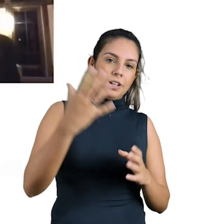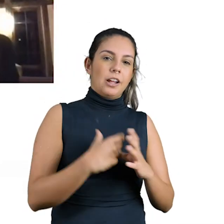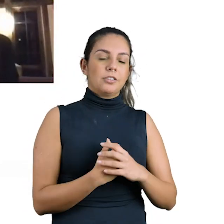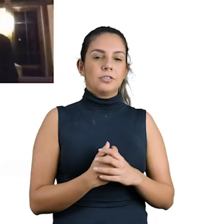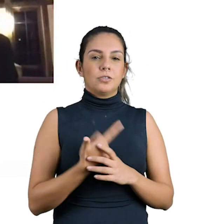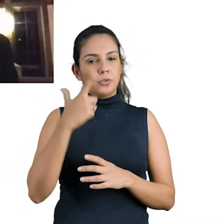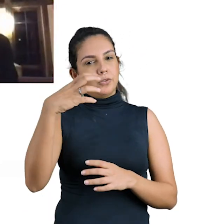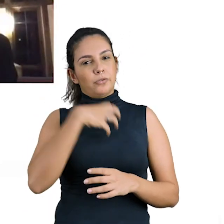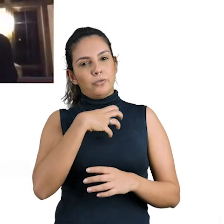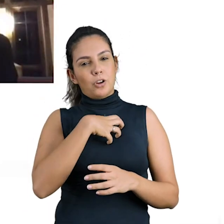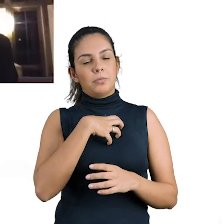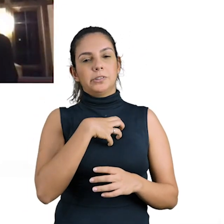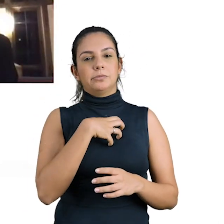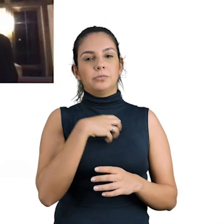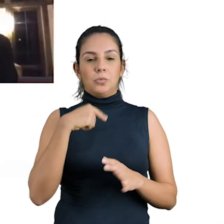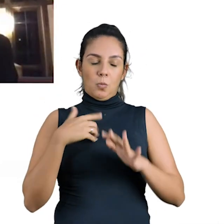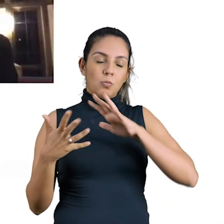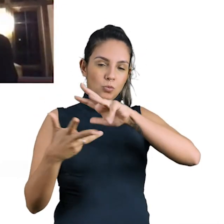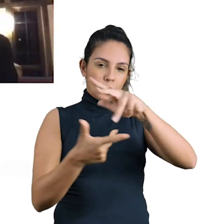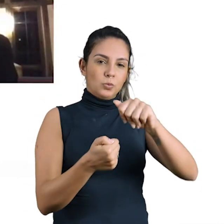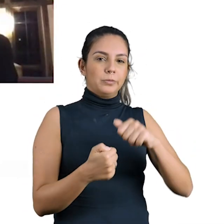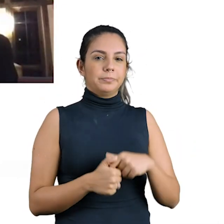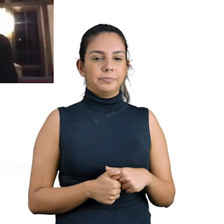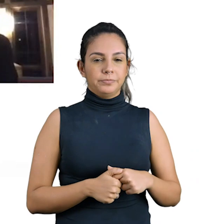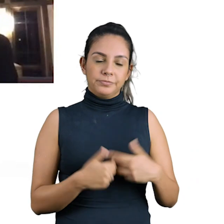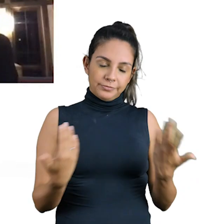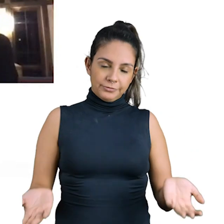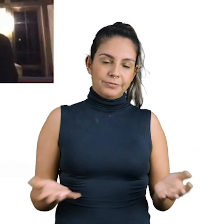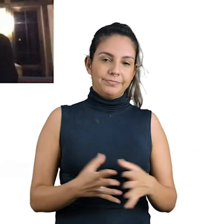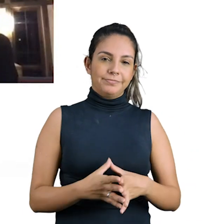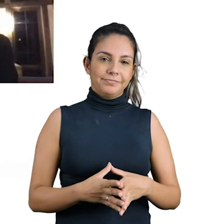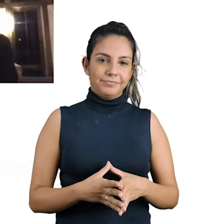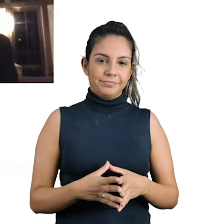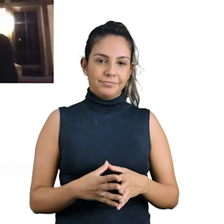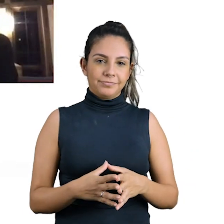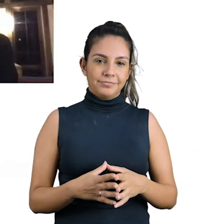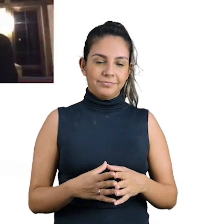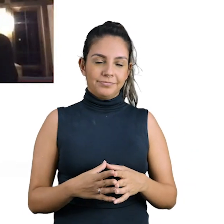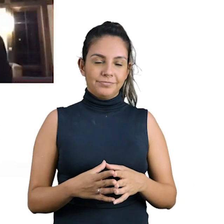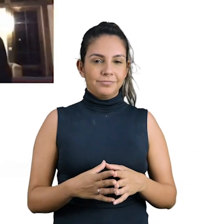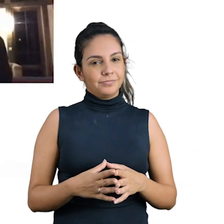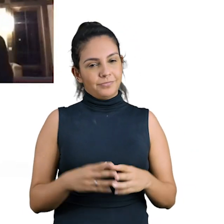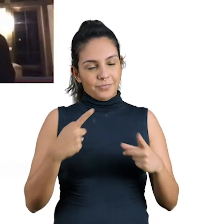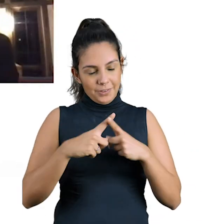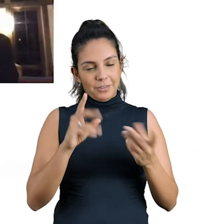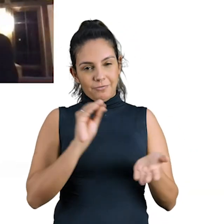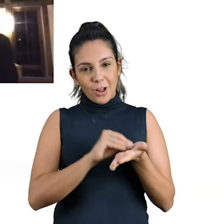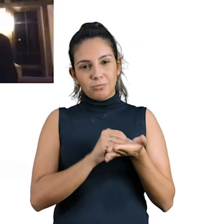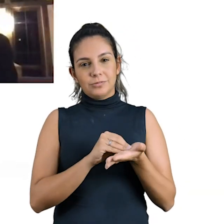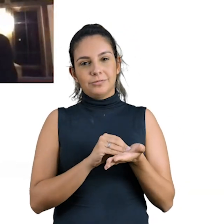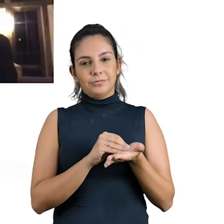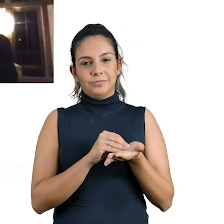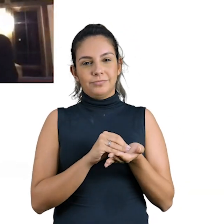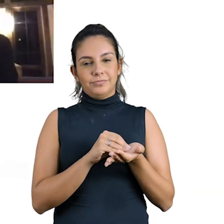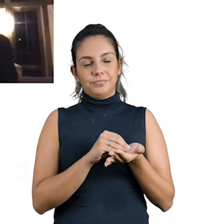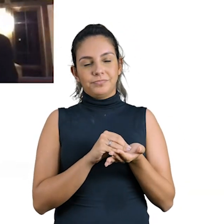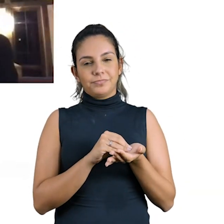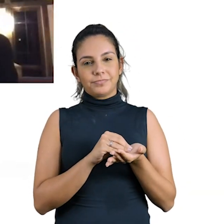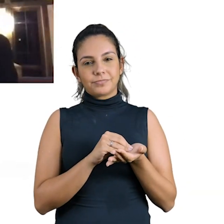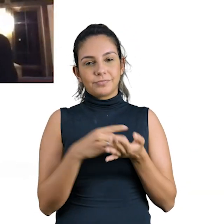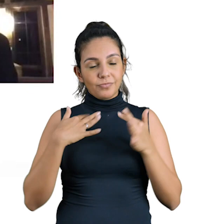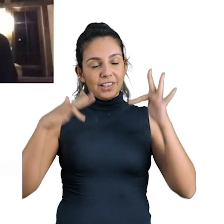dessas outras formas de sair desse meu mundo, né? Enfim, plena e também